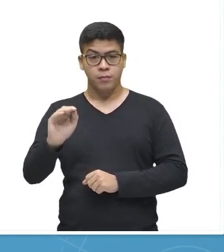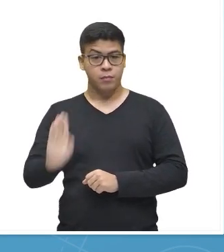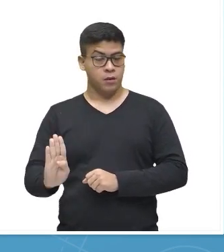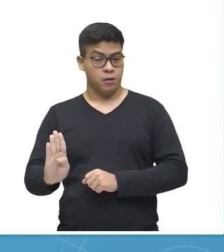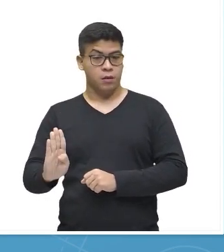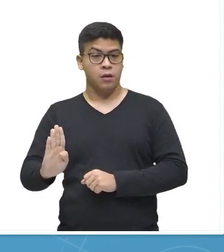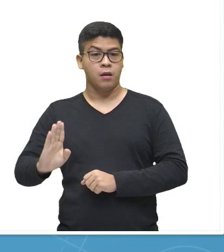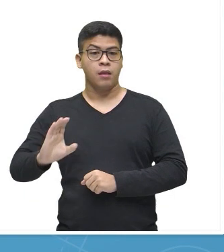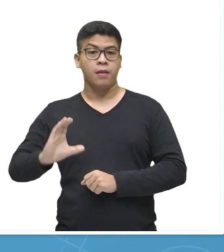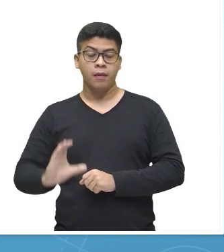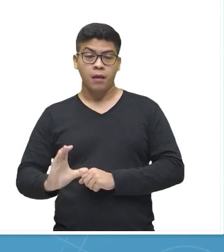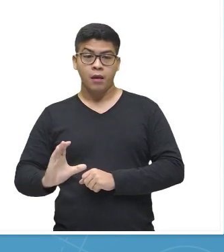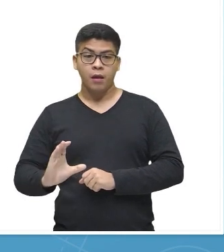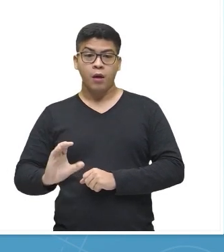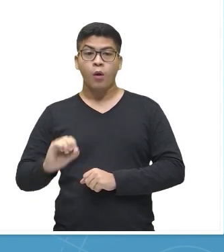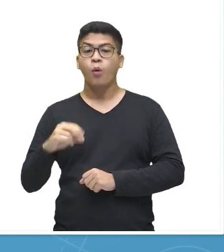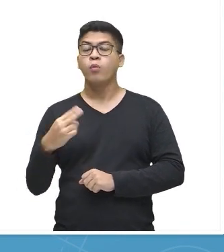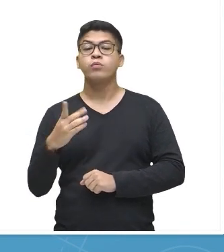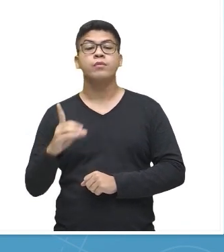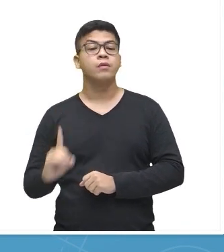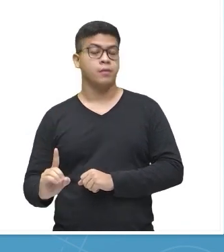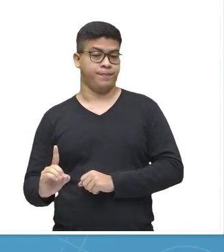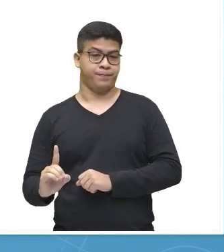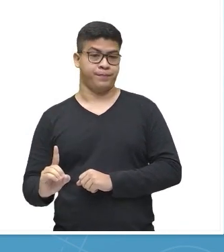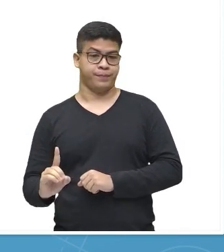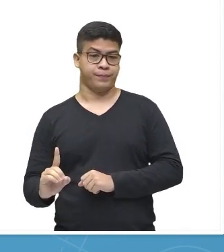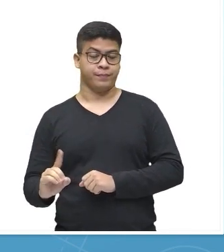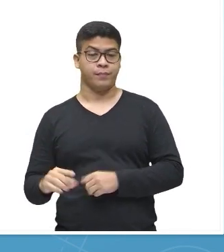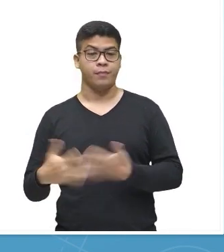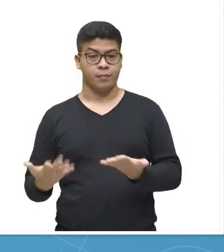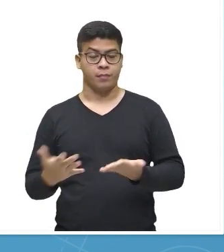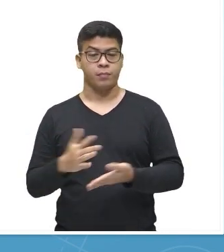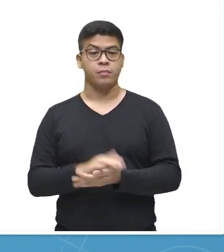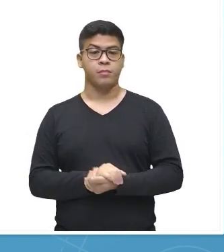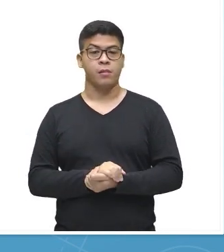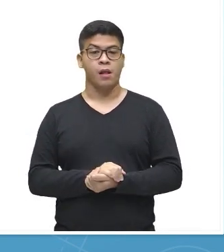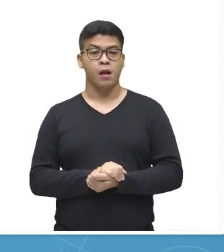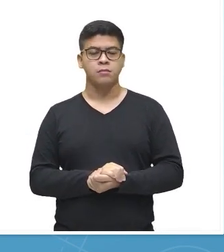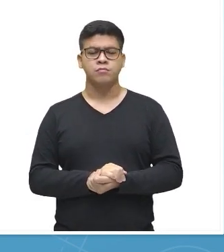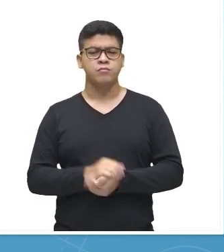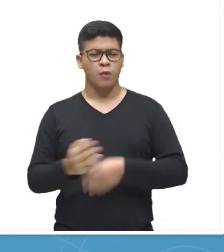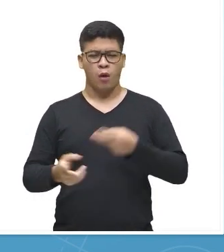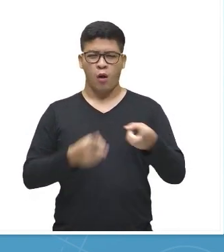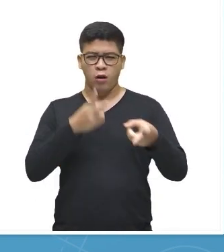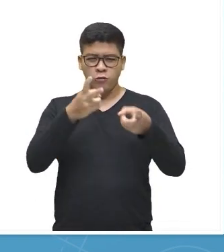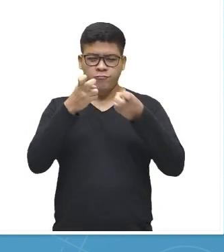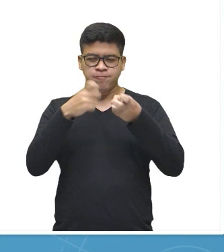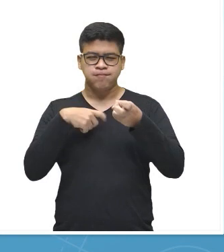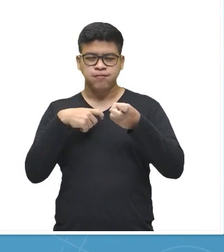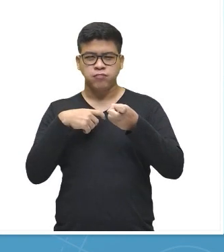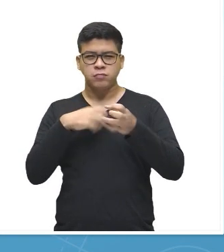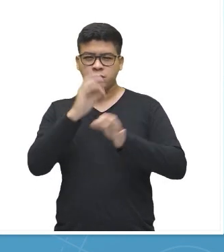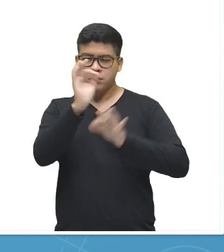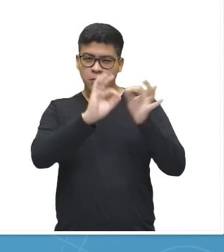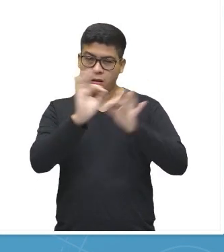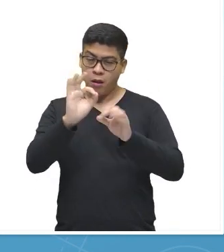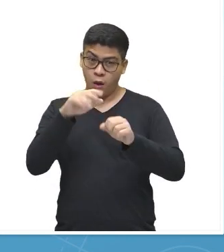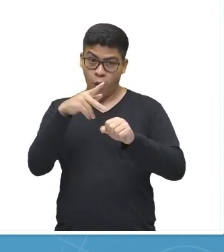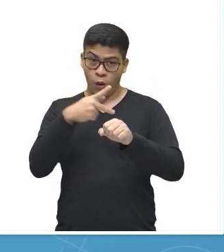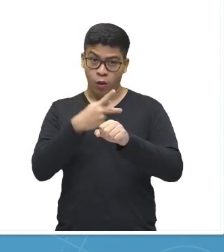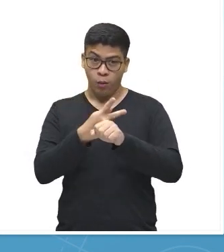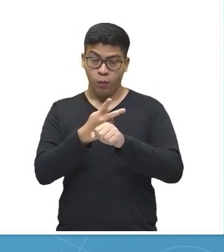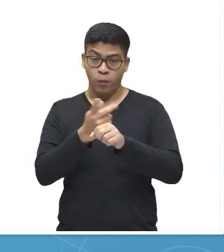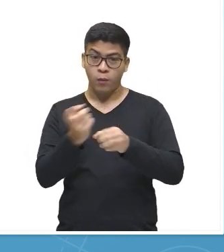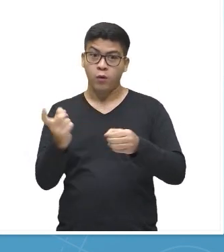religião, racionalidade, conhecimento. Vamos ver quem prestou bastante atenção na aula de